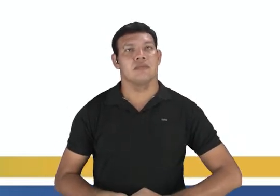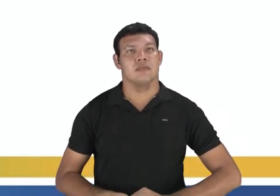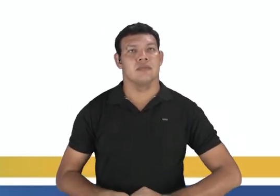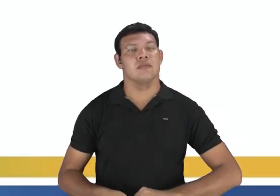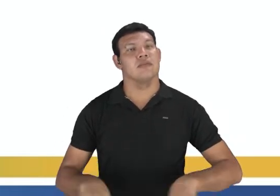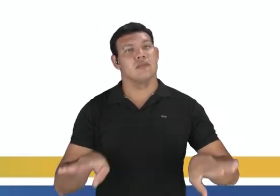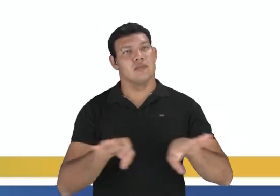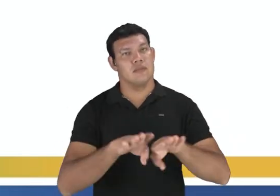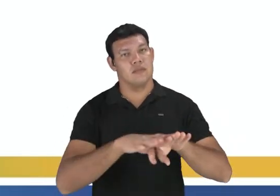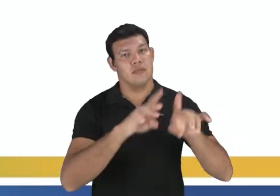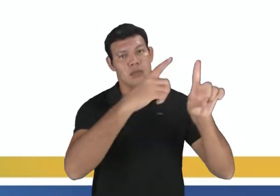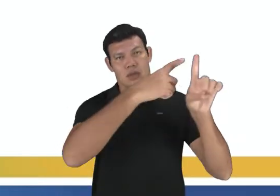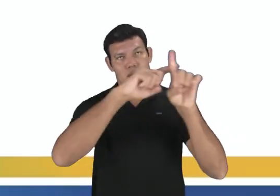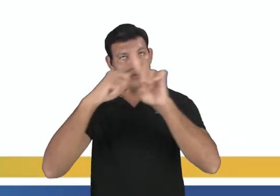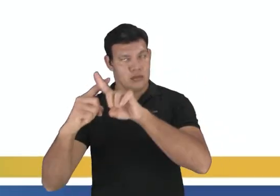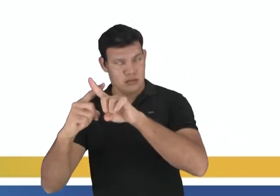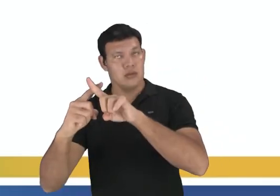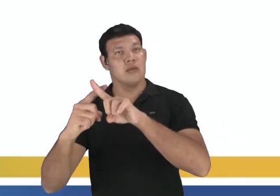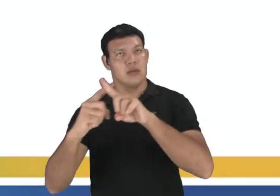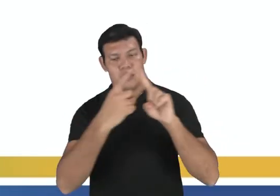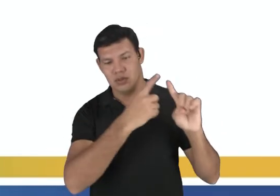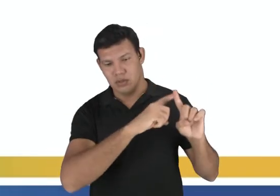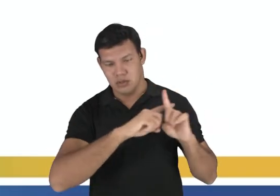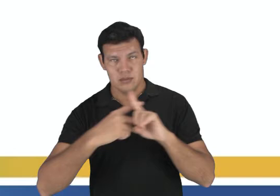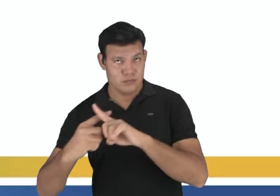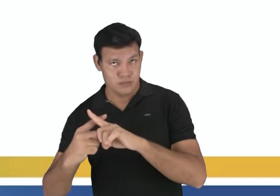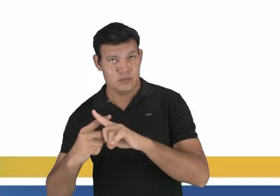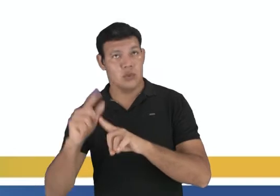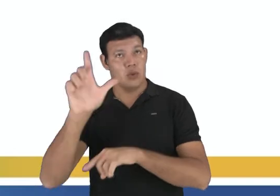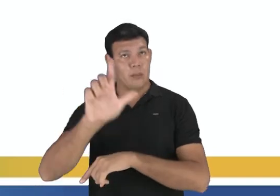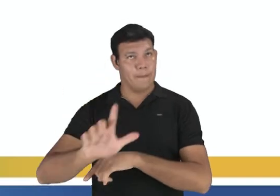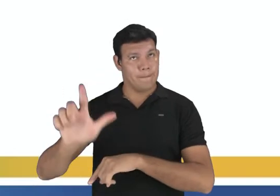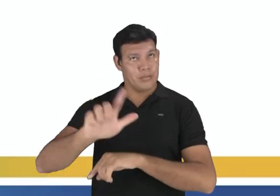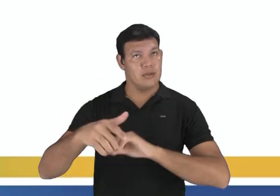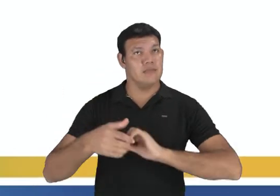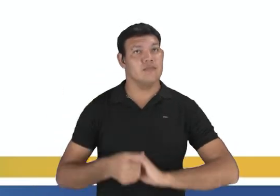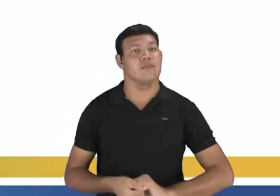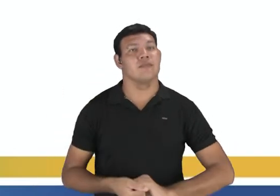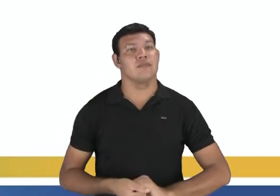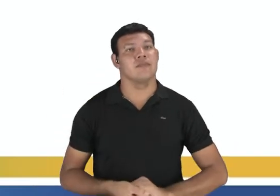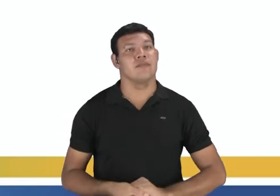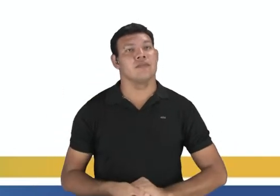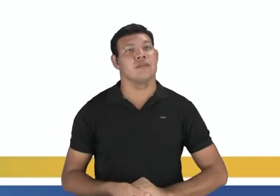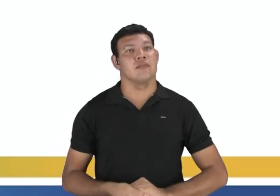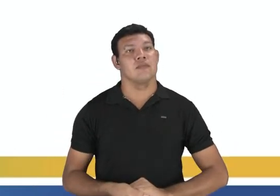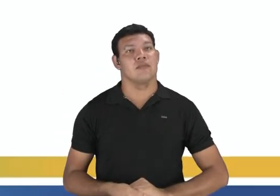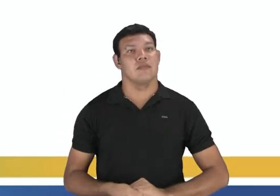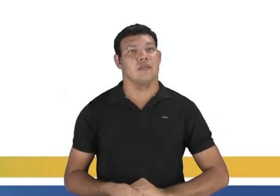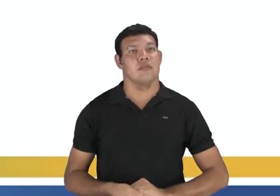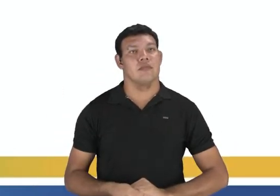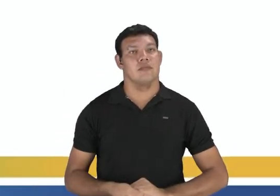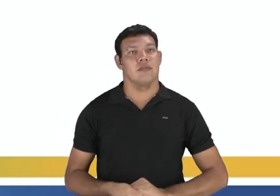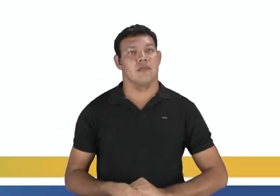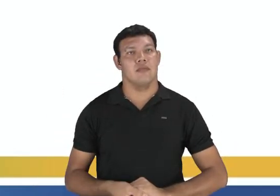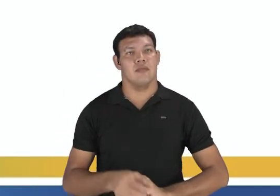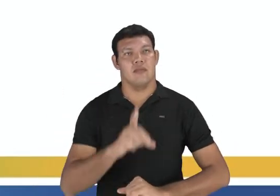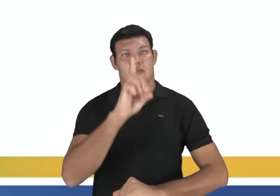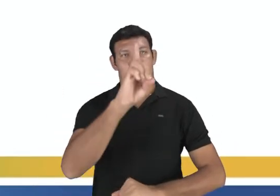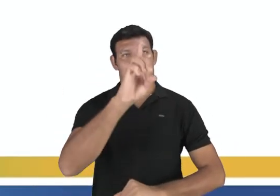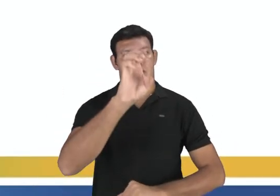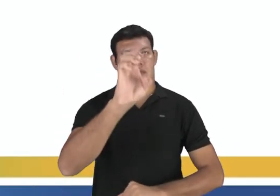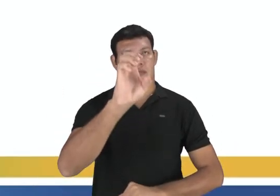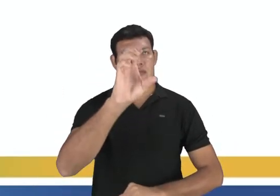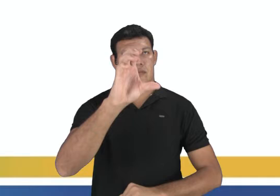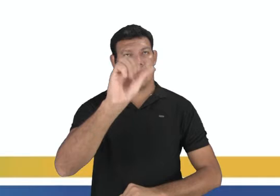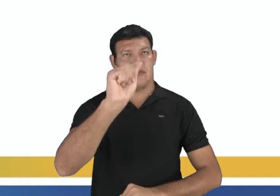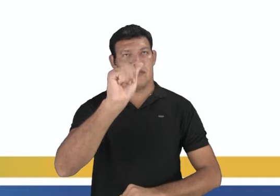Nós temos também os múltiplos e submúltiplos do litro. Então percebam aí que nós temos o